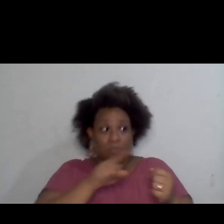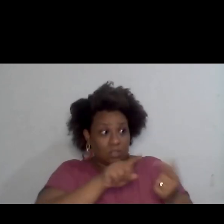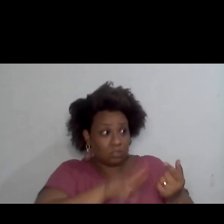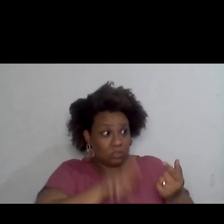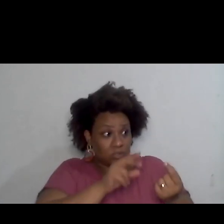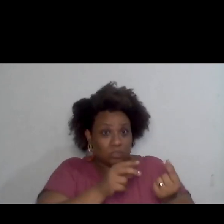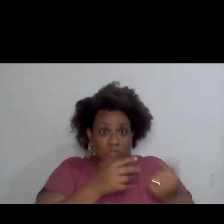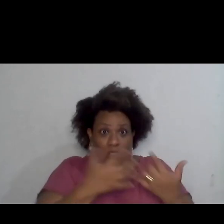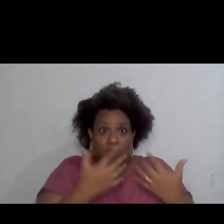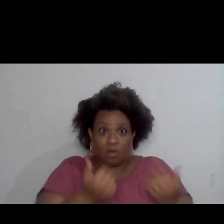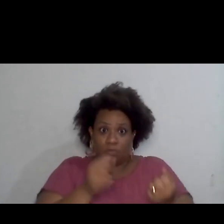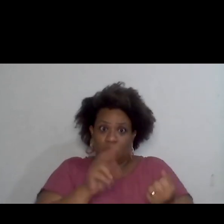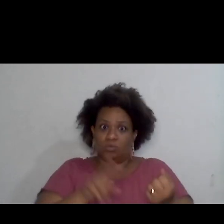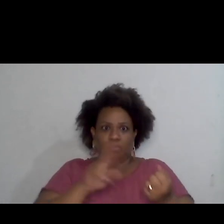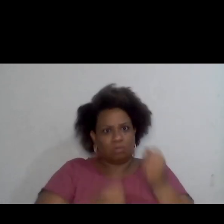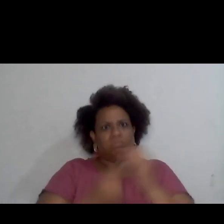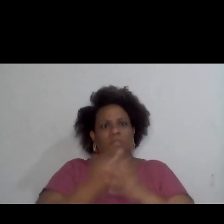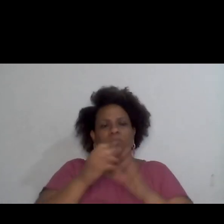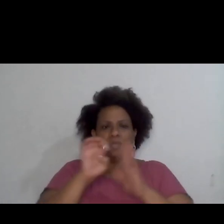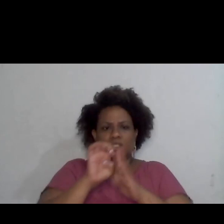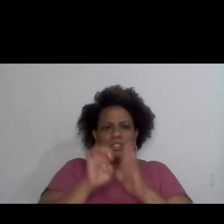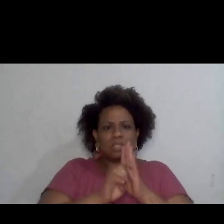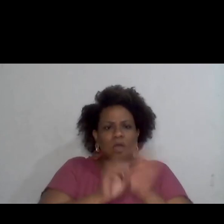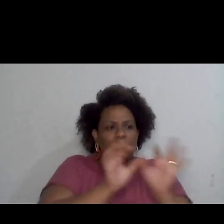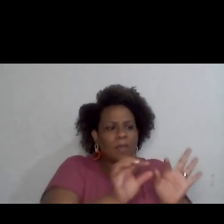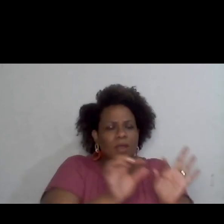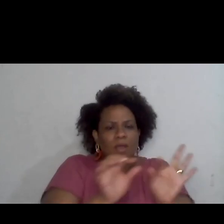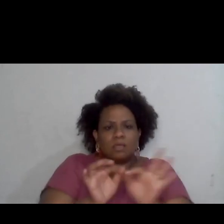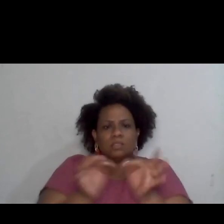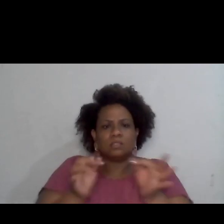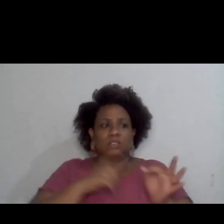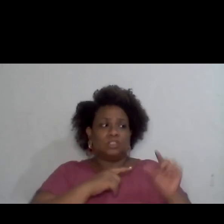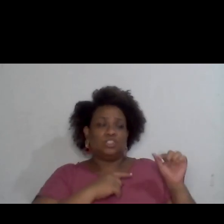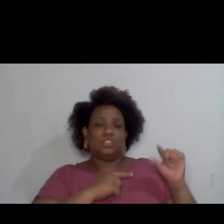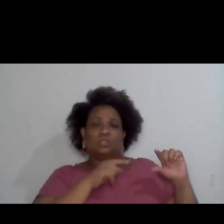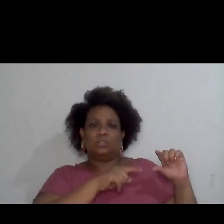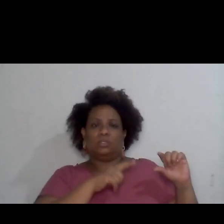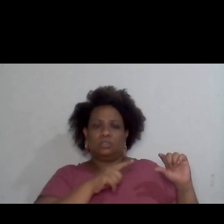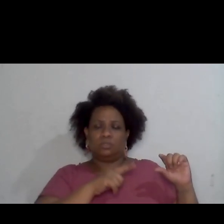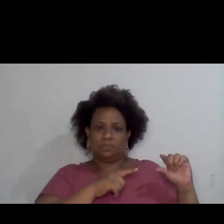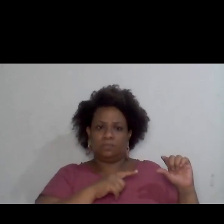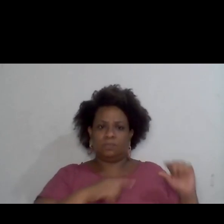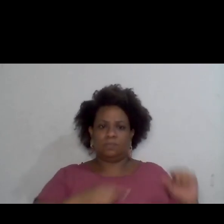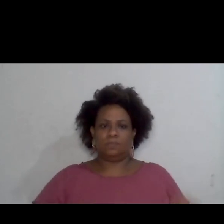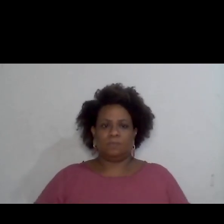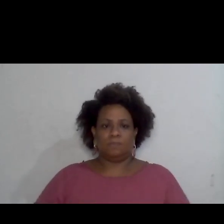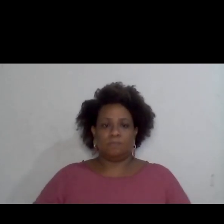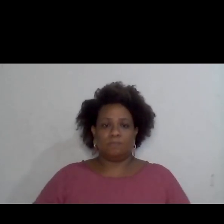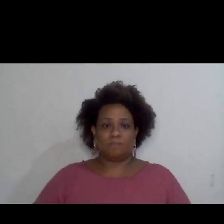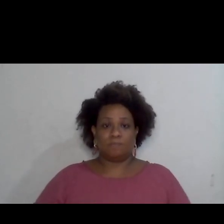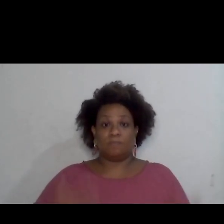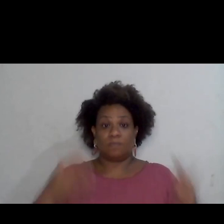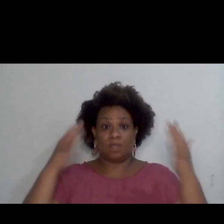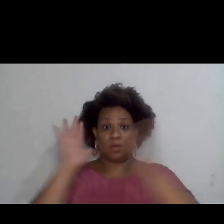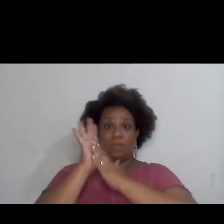fazer edital, pequenos editais, com o dinheiro que a gente tem. Bom, queria dar os parabéns pelo mês da